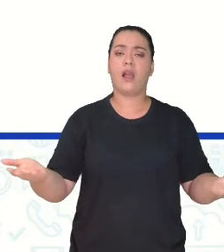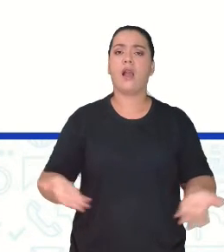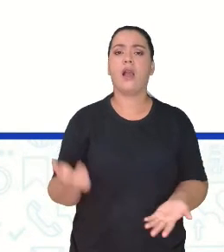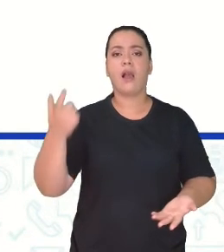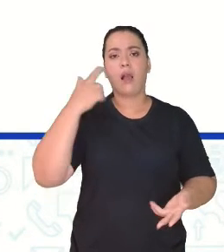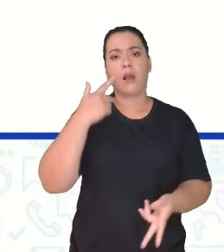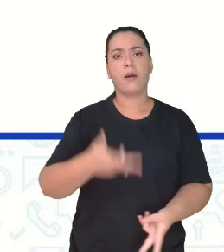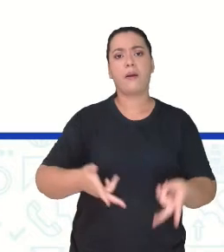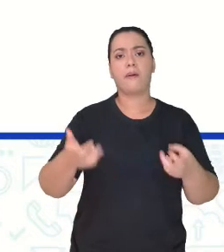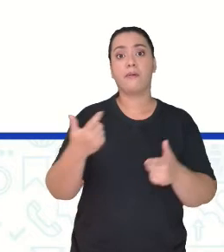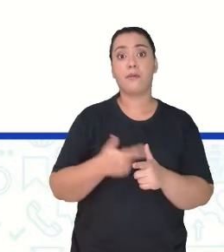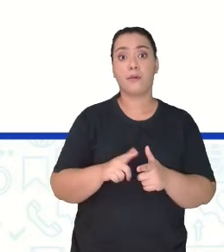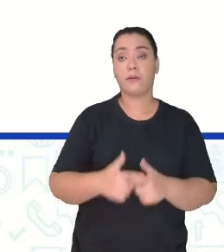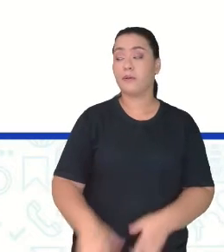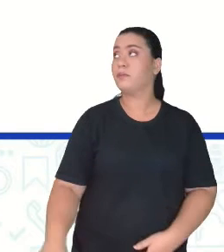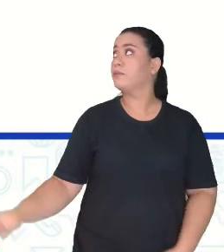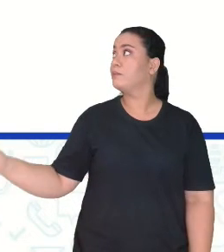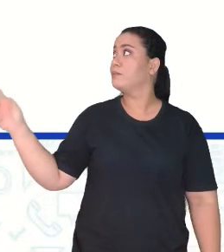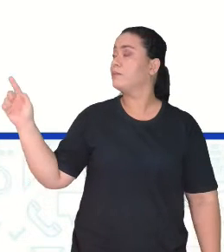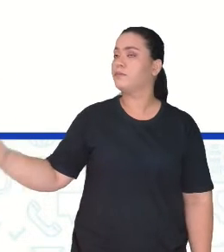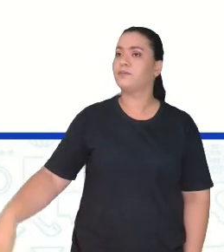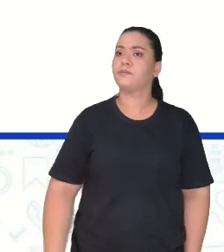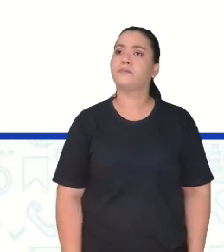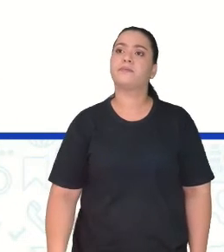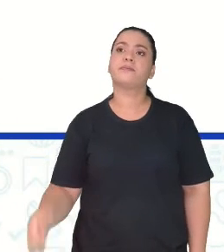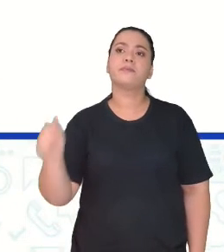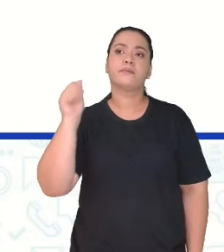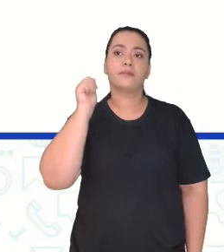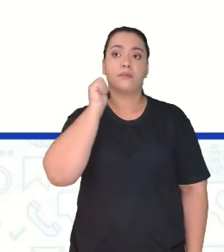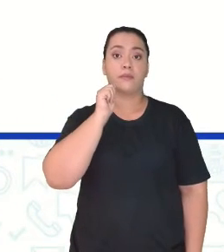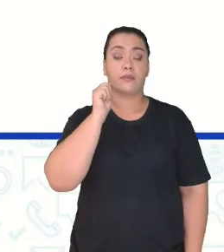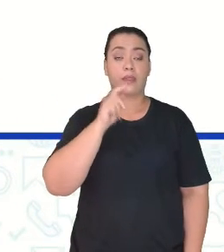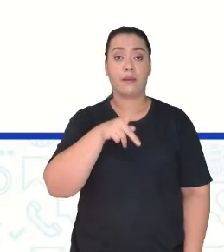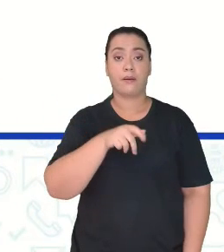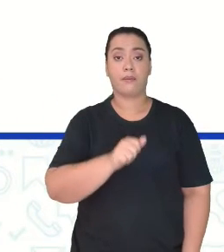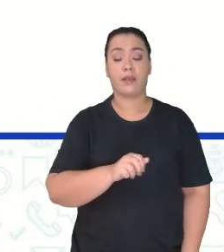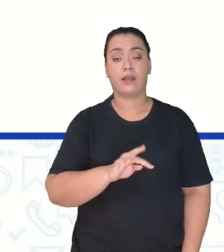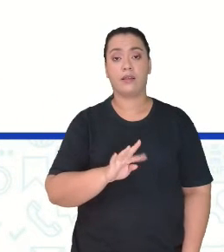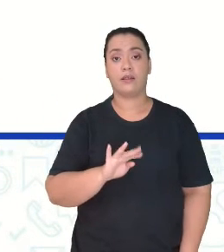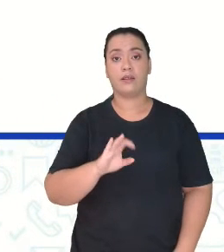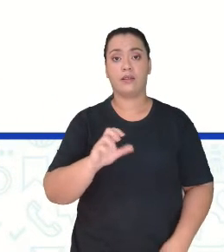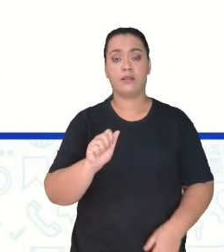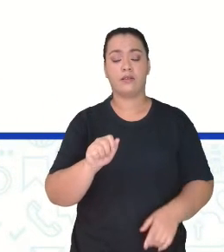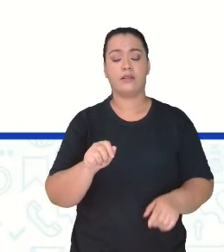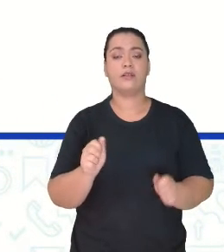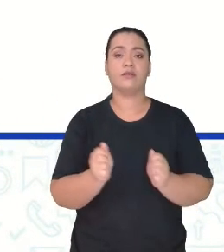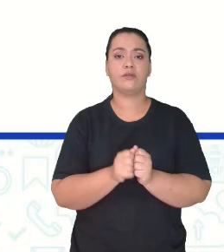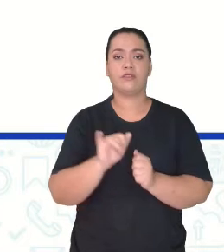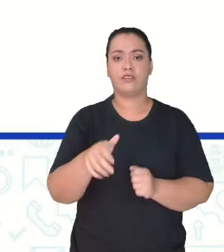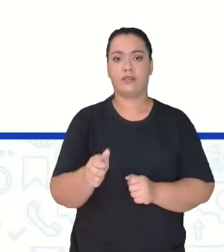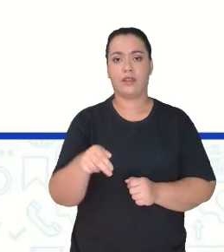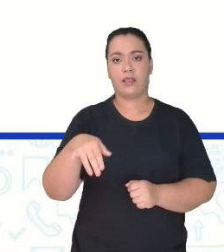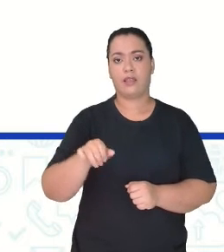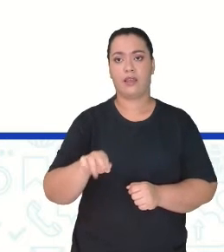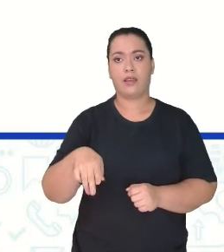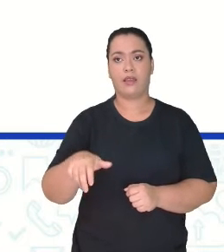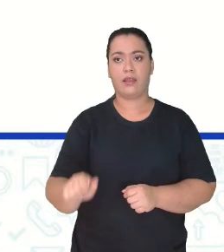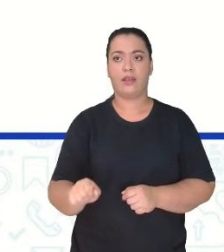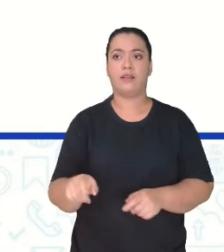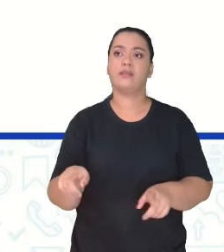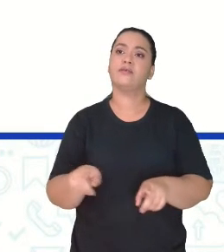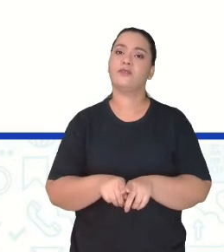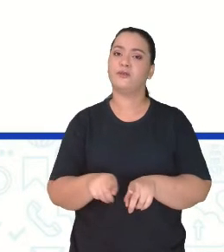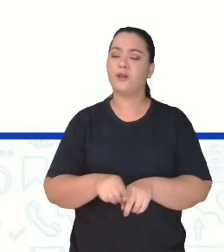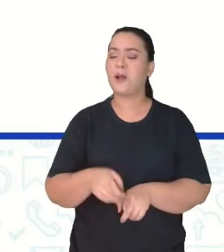esse probleminha aí que diz o seguinte, ó. Patrícia e Janaína, amiguinhas, olha, as duas felizes. Ninguém faz mal